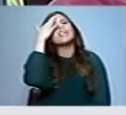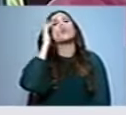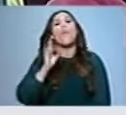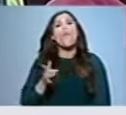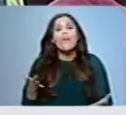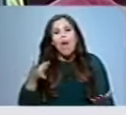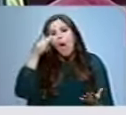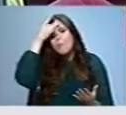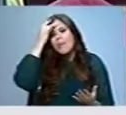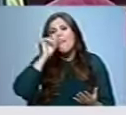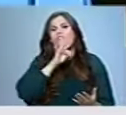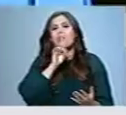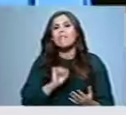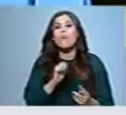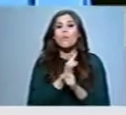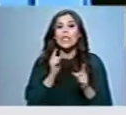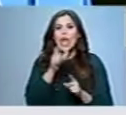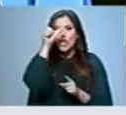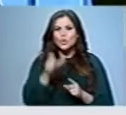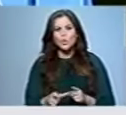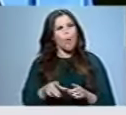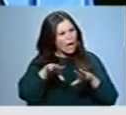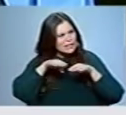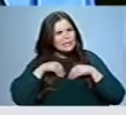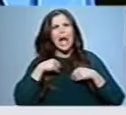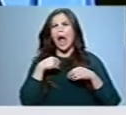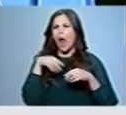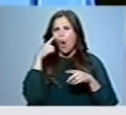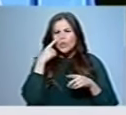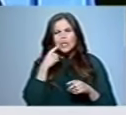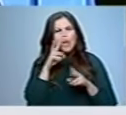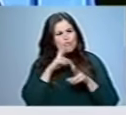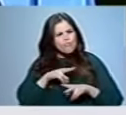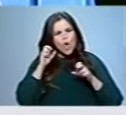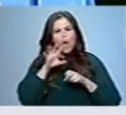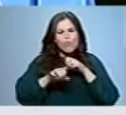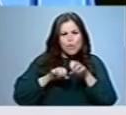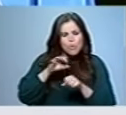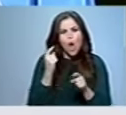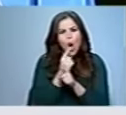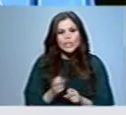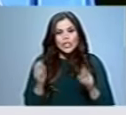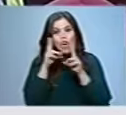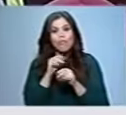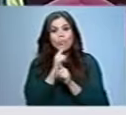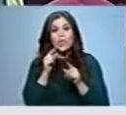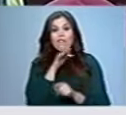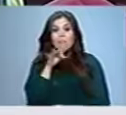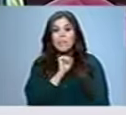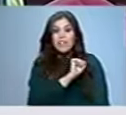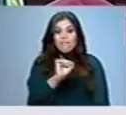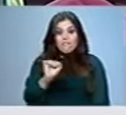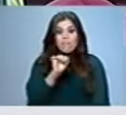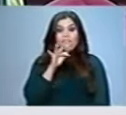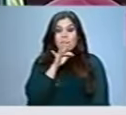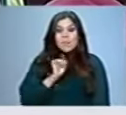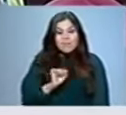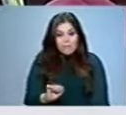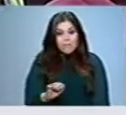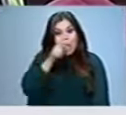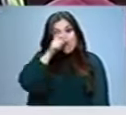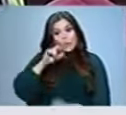família. Apesar do teu espírito aventureiro, já estavas a trabalhar no estrangeiro, portanto já, as pessoas já se tinham percebido em casa, ou a tua família, as pessoas